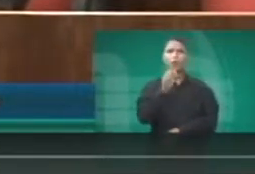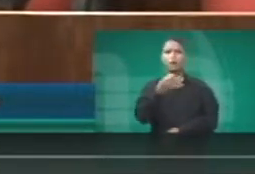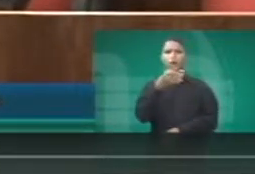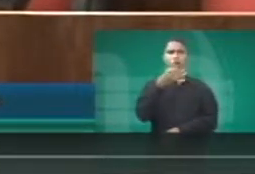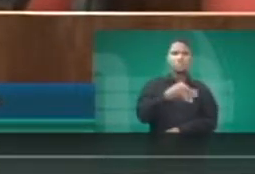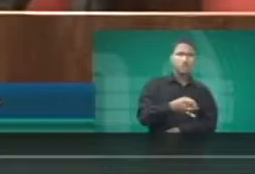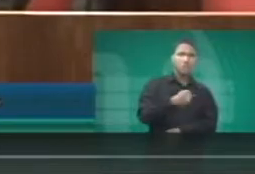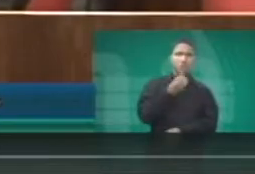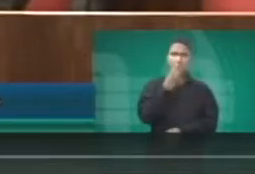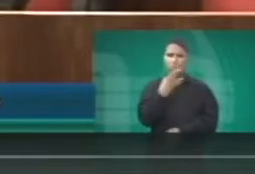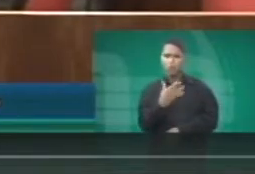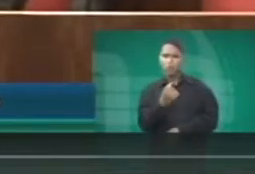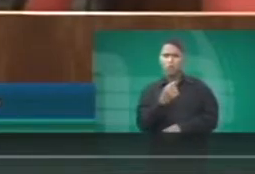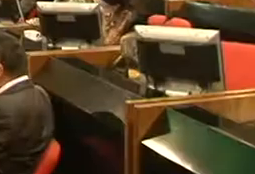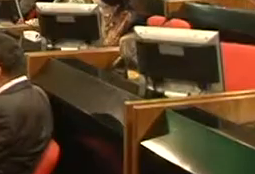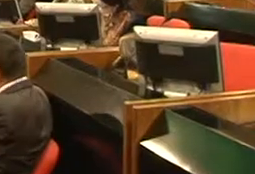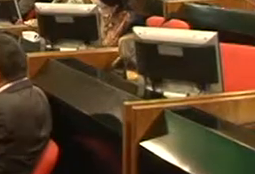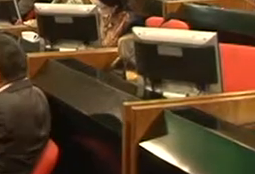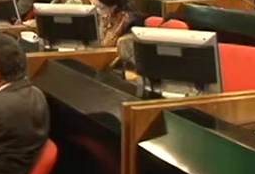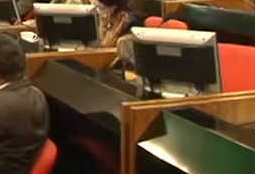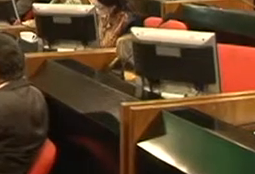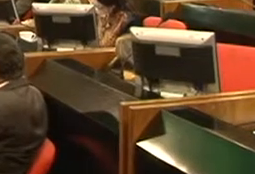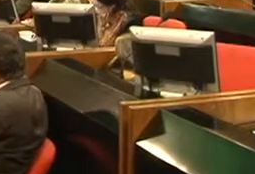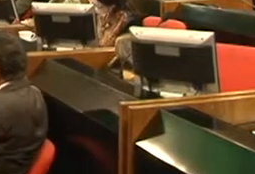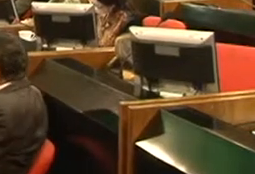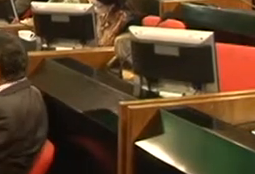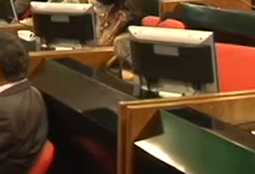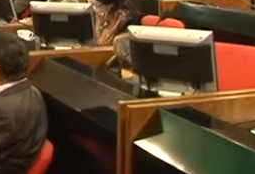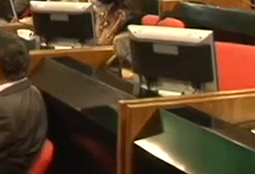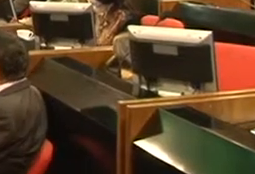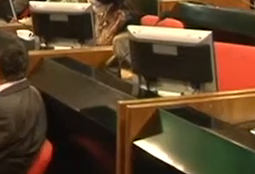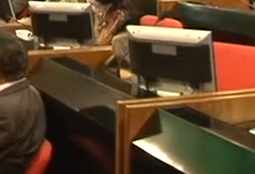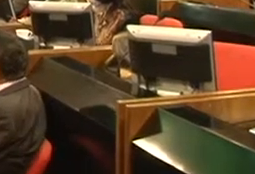planilha de despesas da Agespisa, com a dívida de